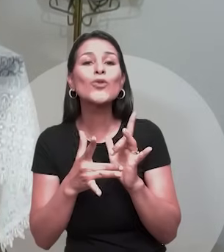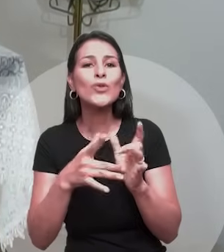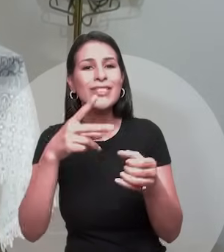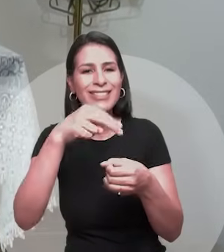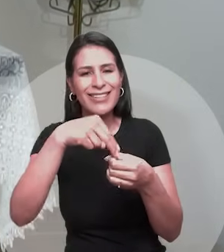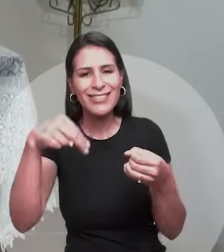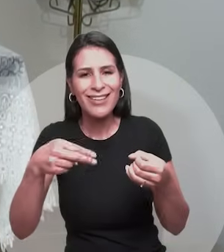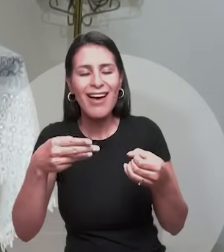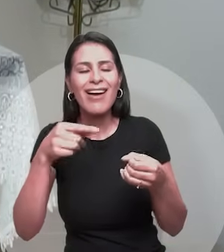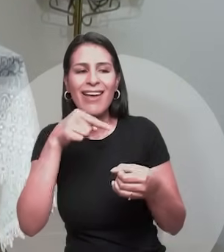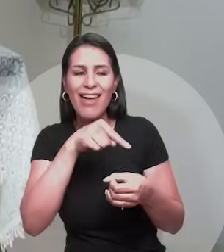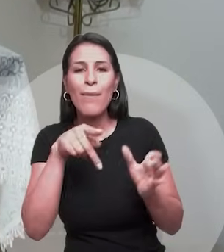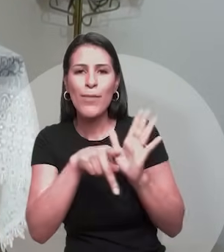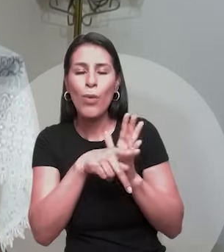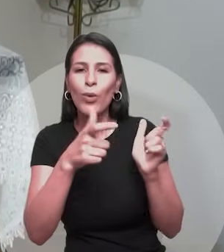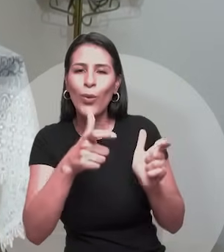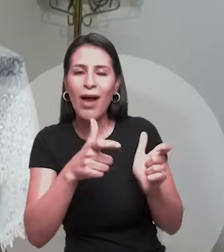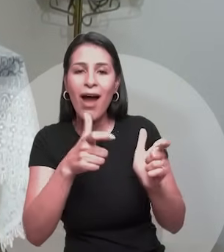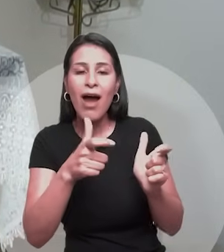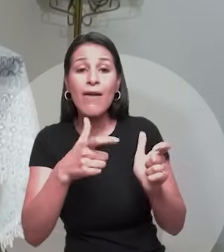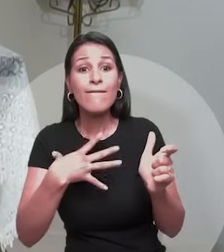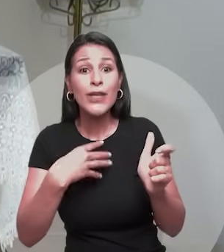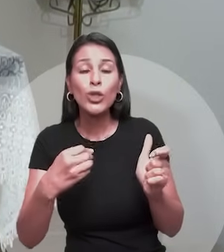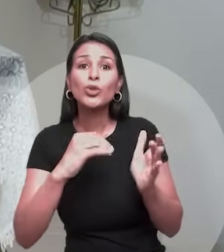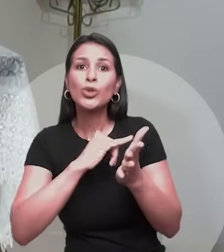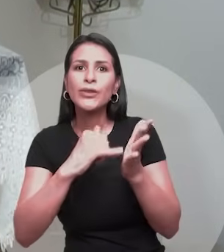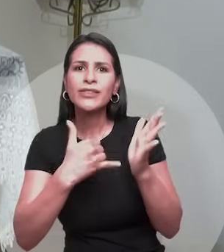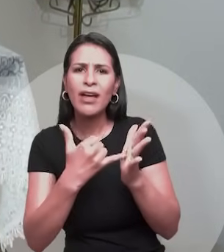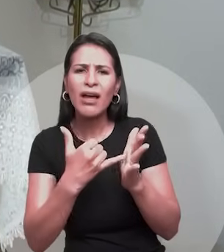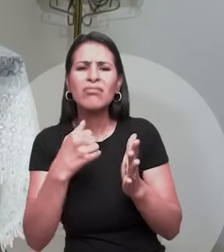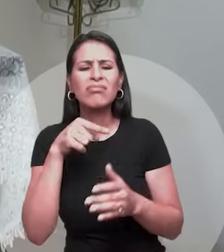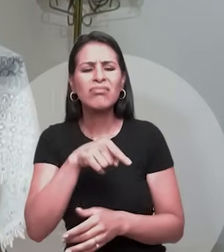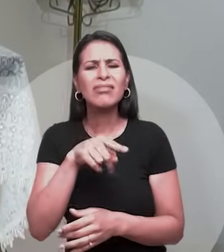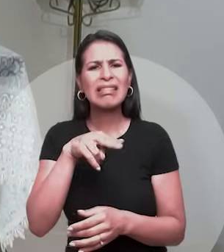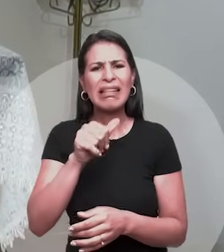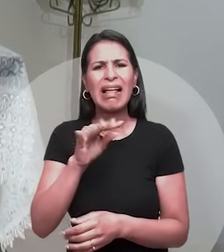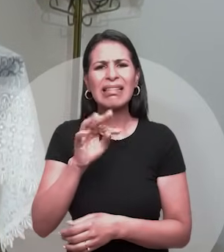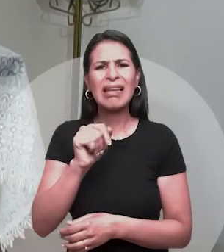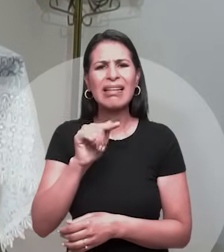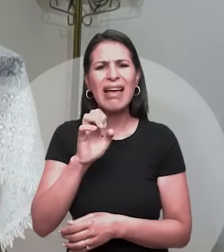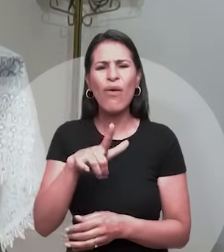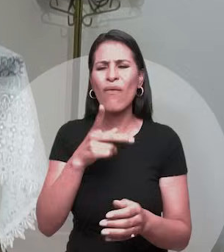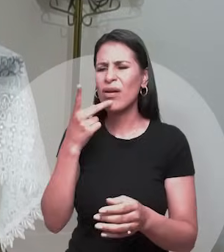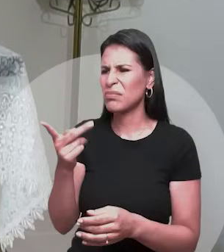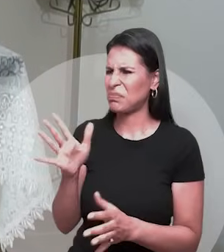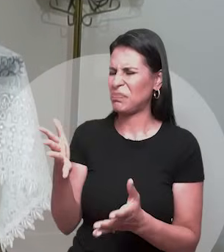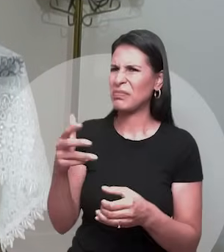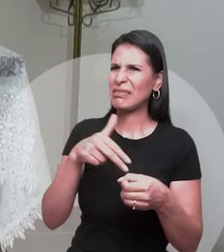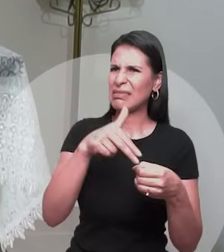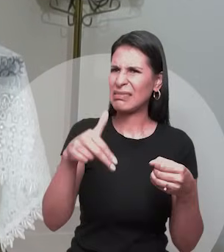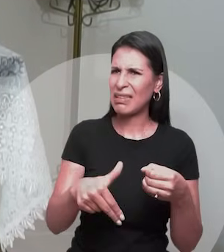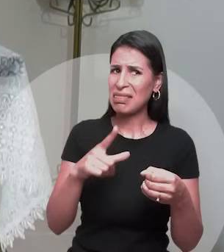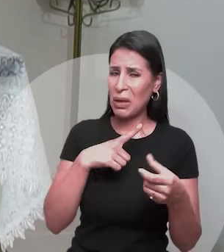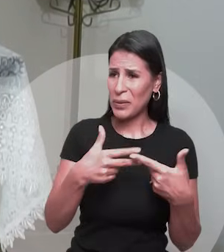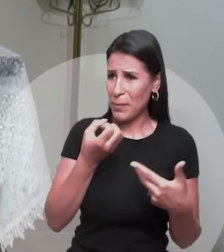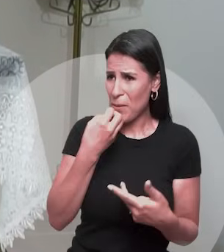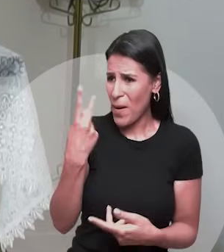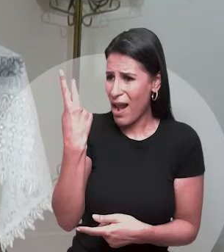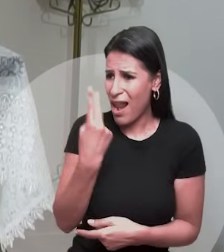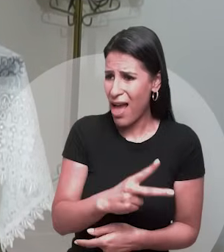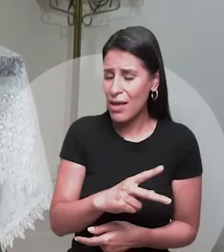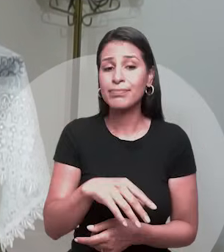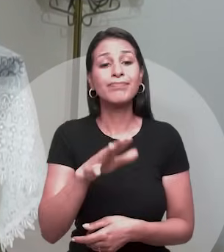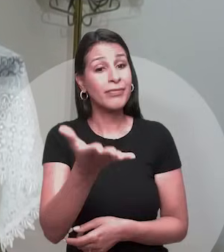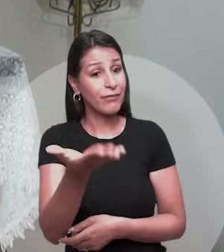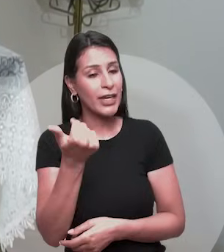Natanael perguntou: De Nazaré pode sair alguma coisa boa? Filipe respondeu: Venha ver. Jesus